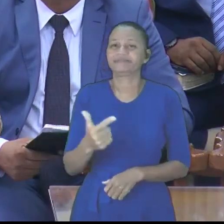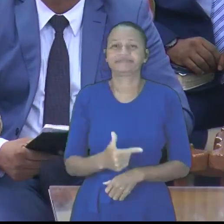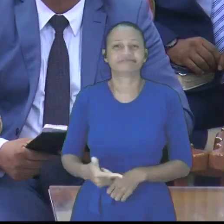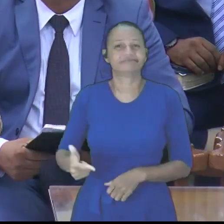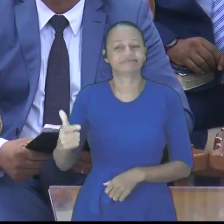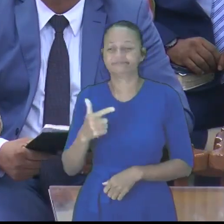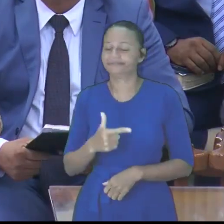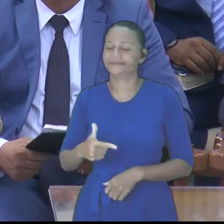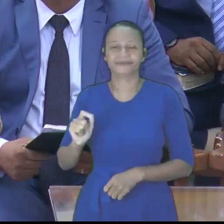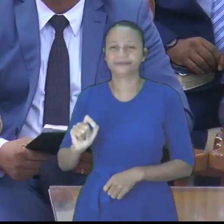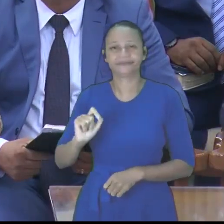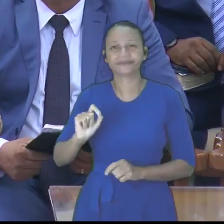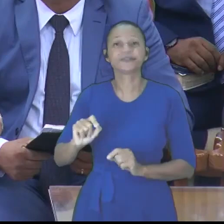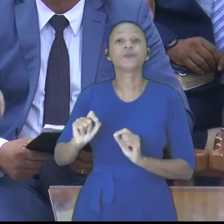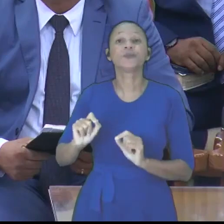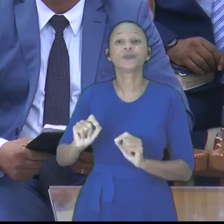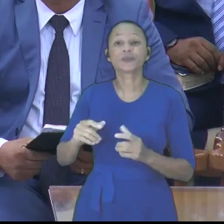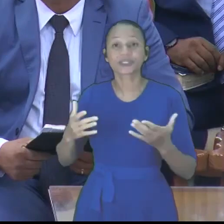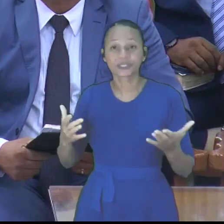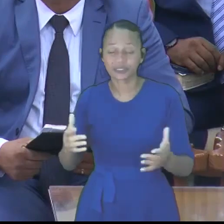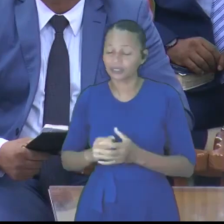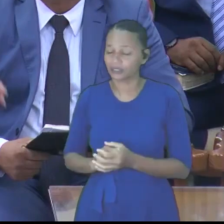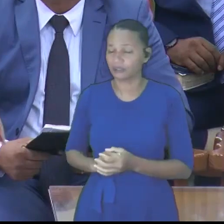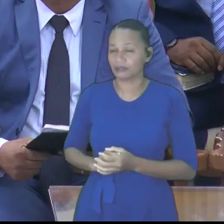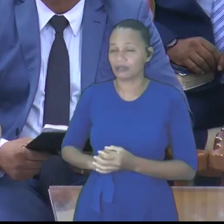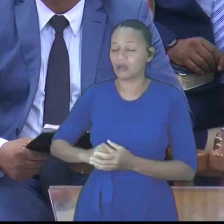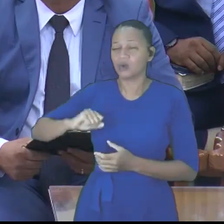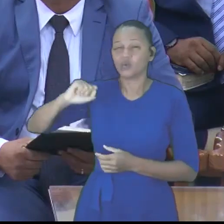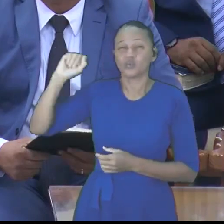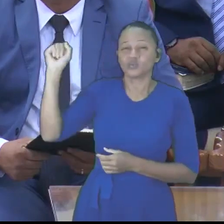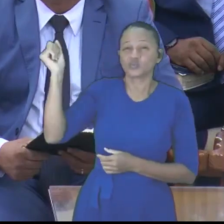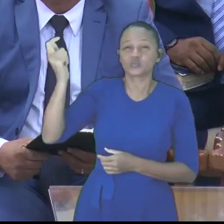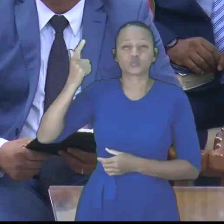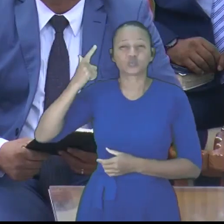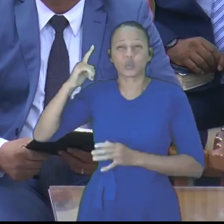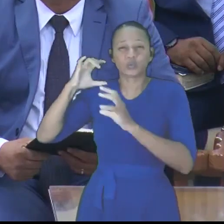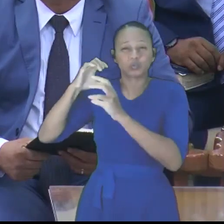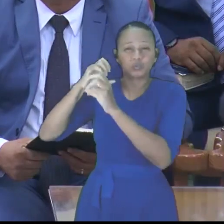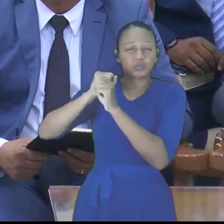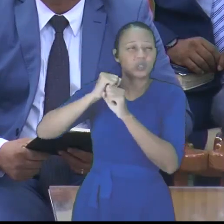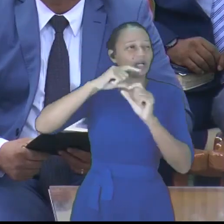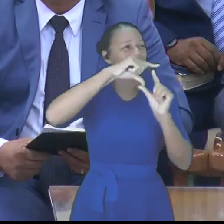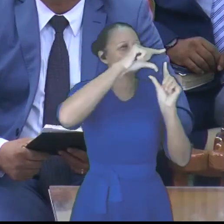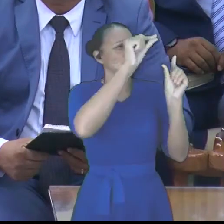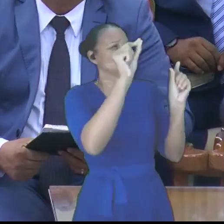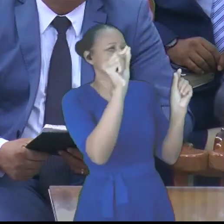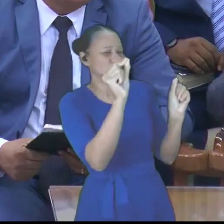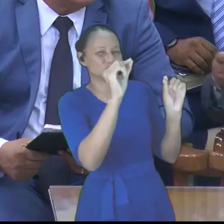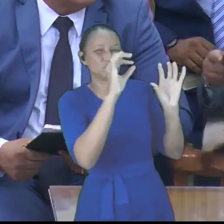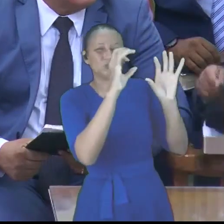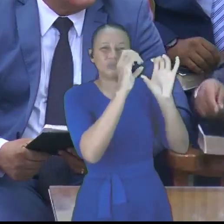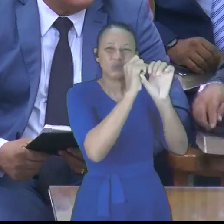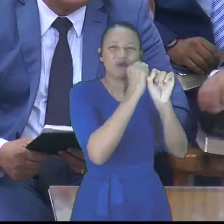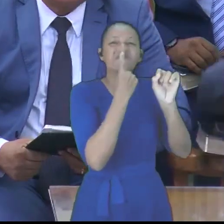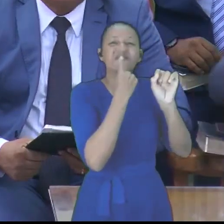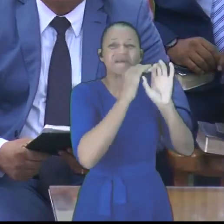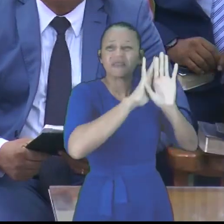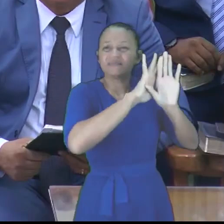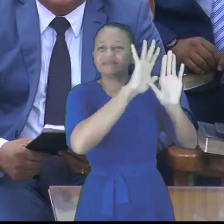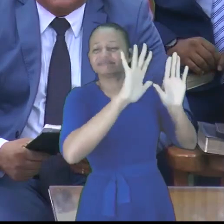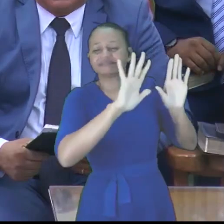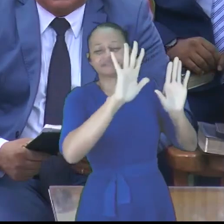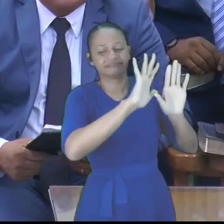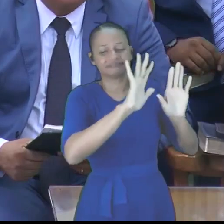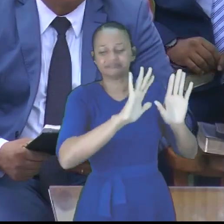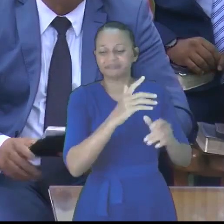esses sinais. O sol não escureceu, a lua não se tornou em trevas, em sangue, não